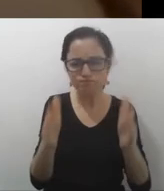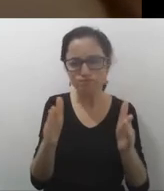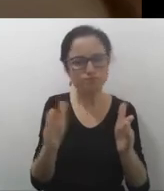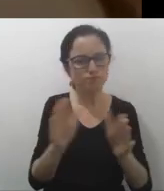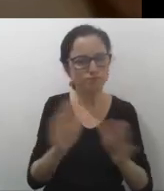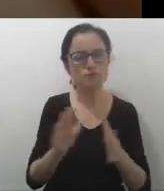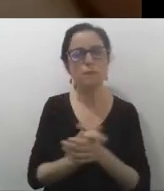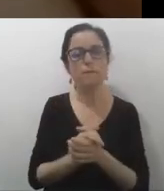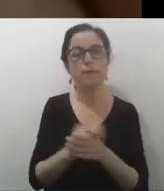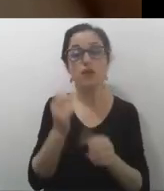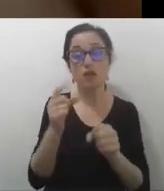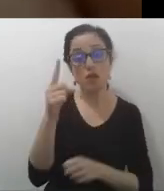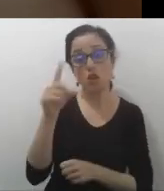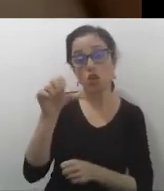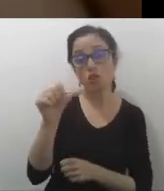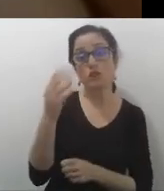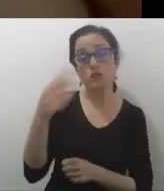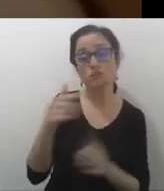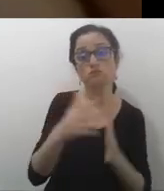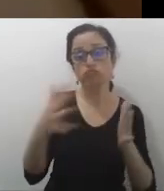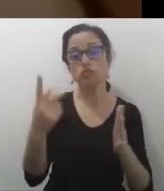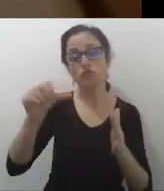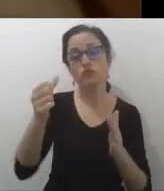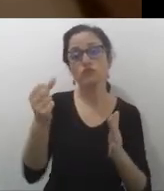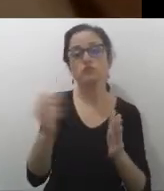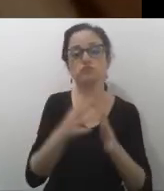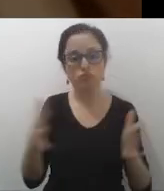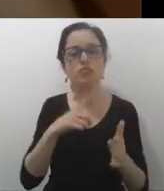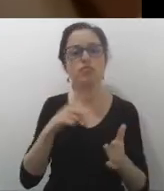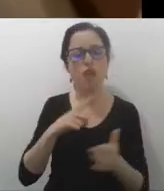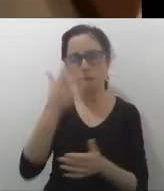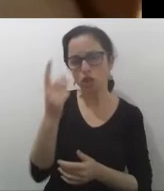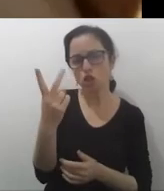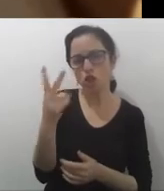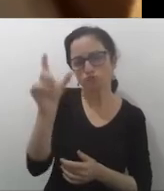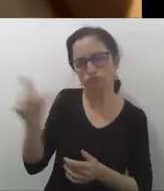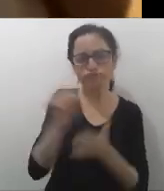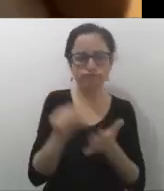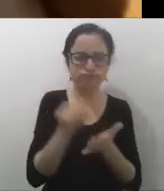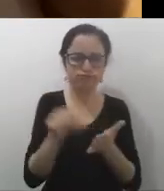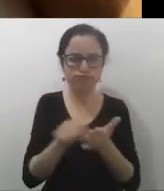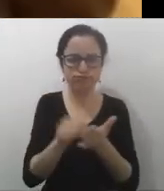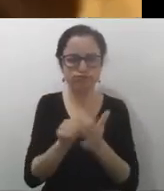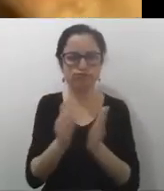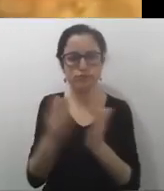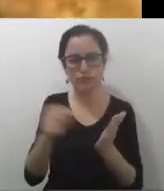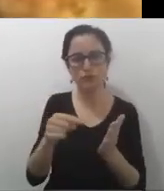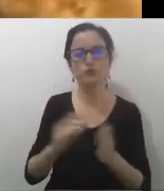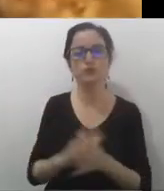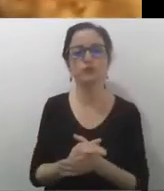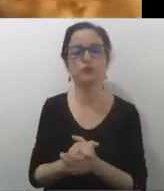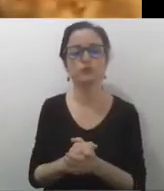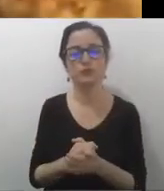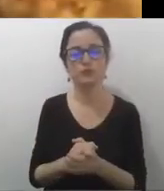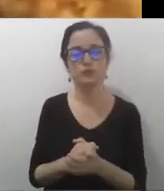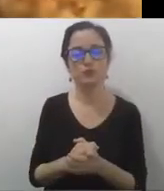temporal, né, que vai de 47 a 68. E aí depois temos ensaios de 12 autores,